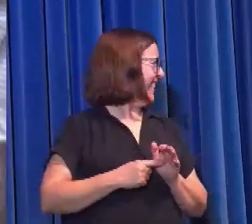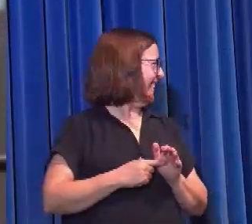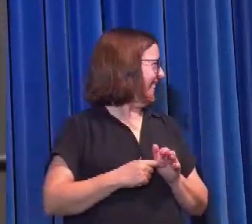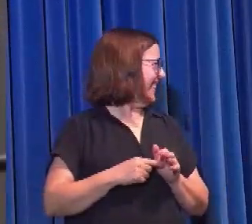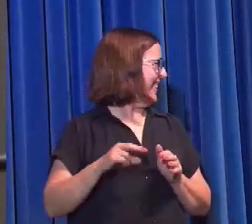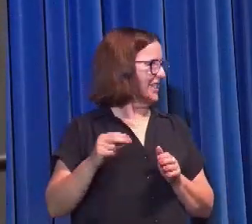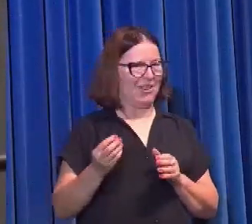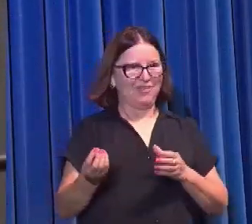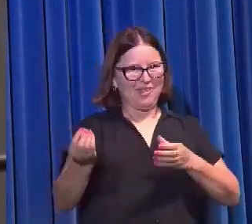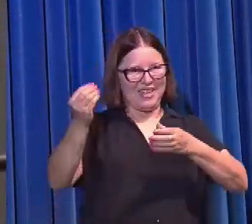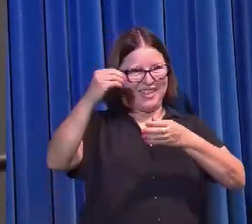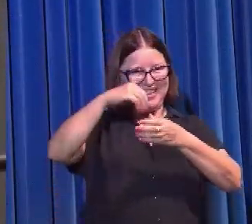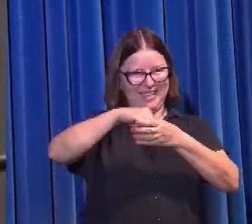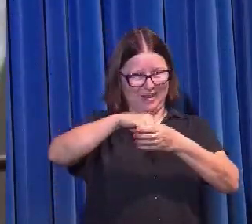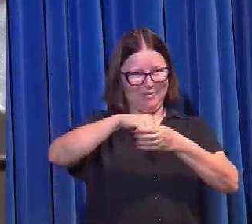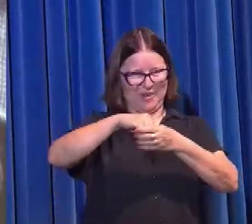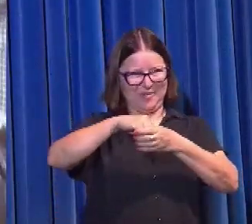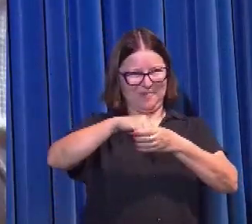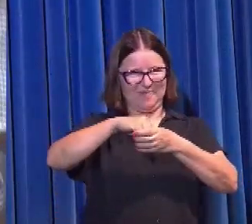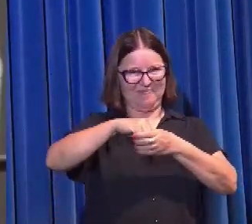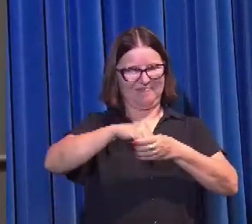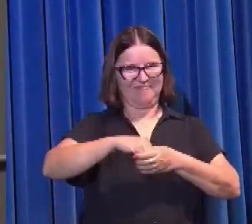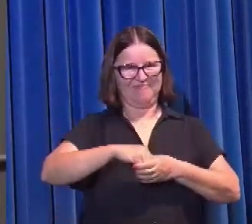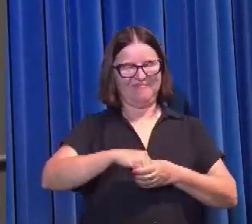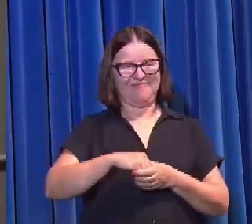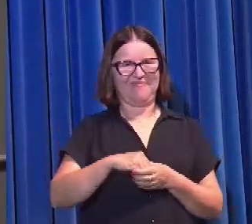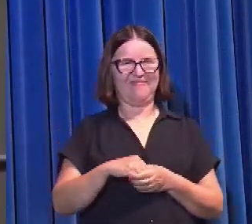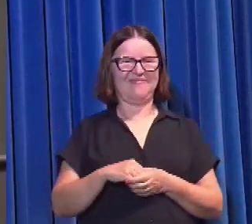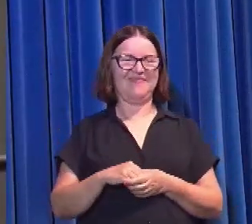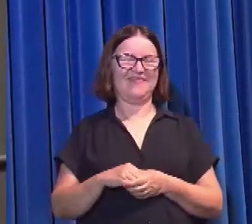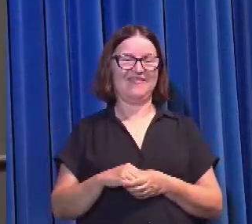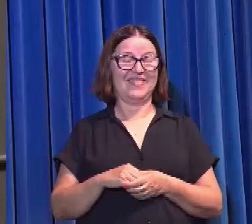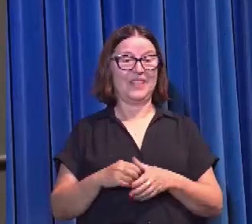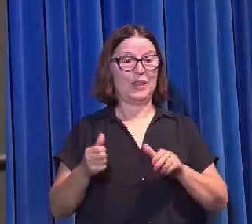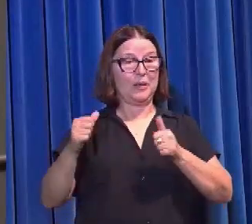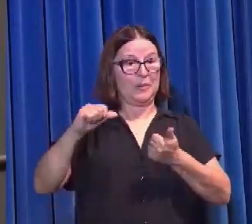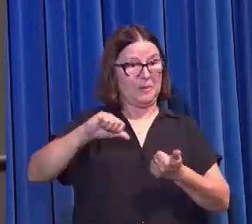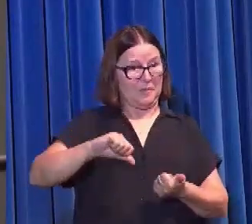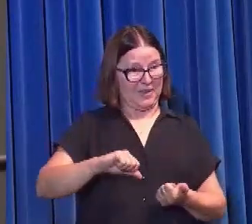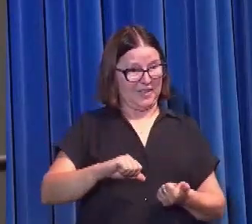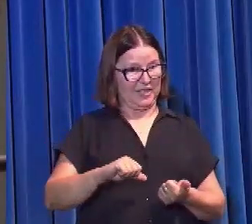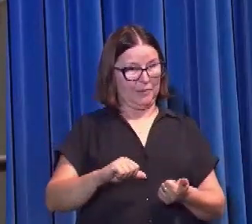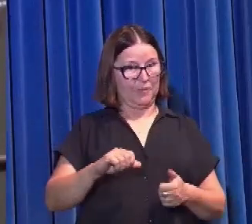alumínio, mas finge que mergulhou. O batismo, meus irmãos, é